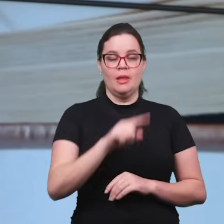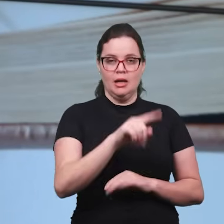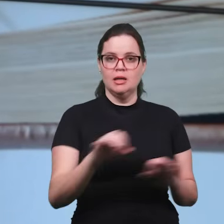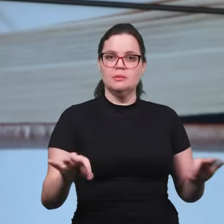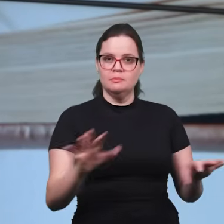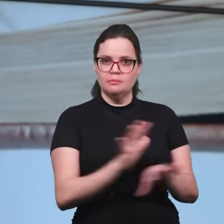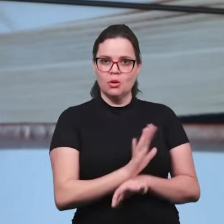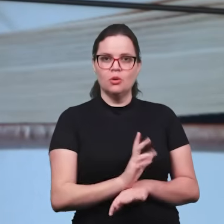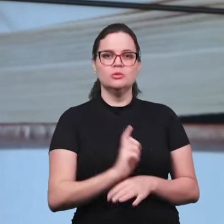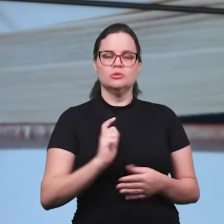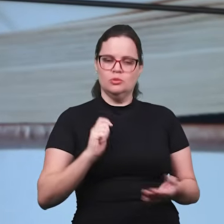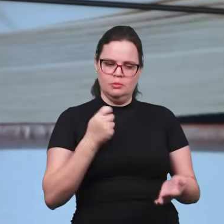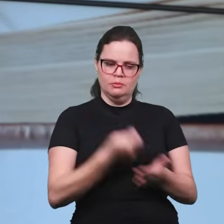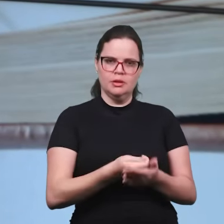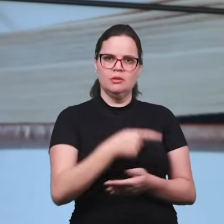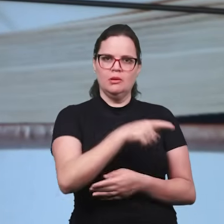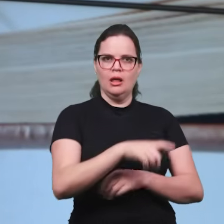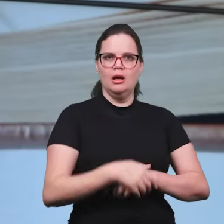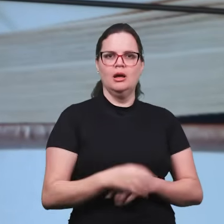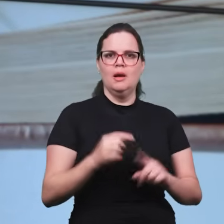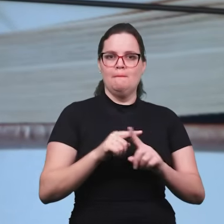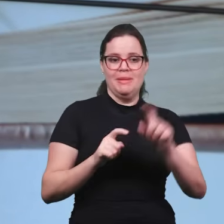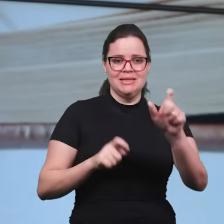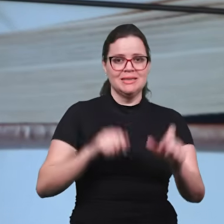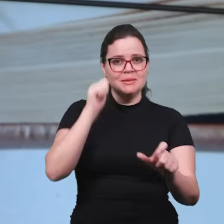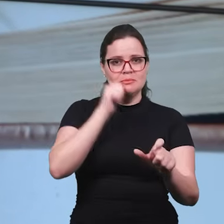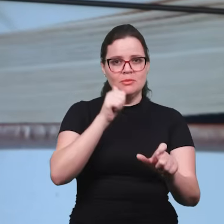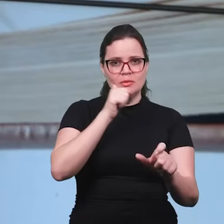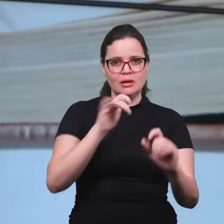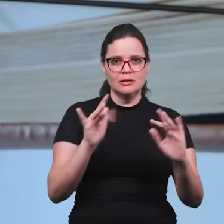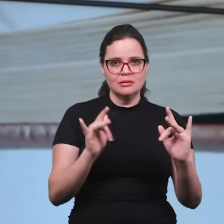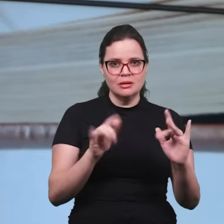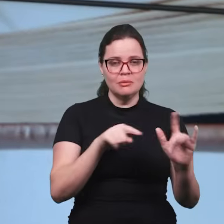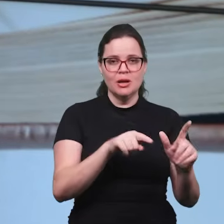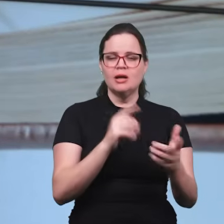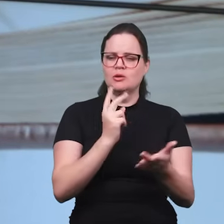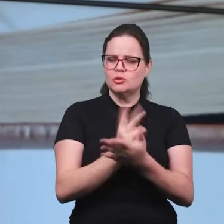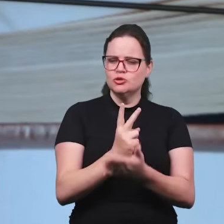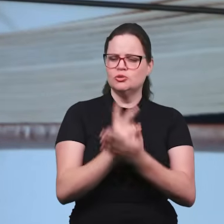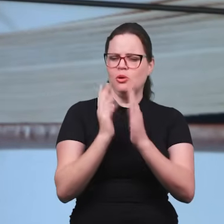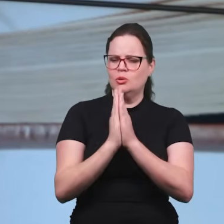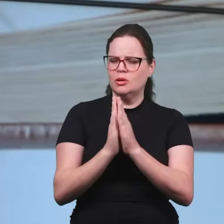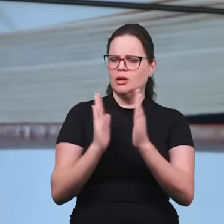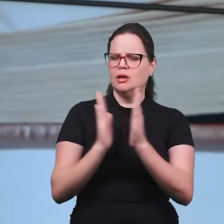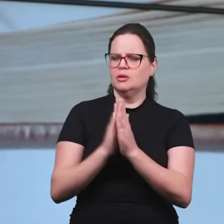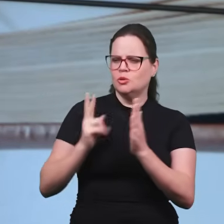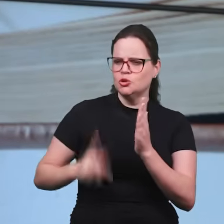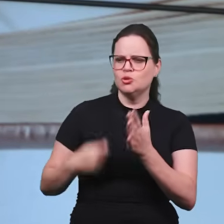foi por isso que ele foi preso, mas ela orou, ela buscou. É um pastor.